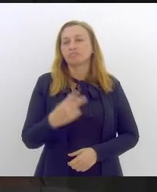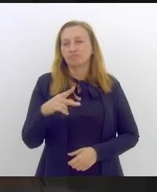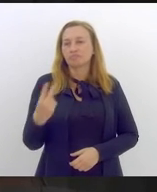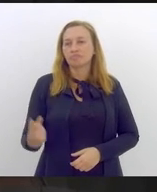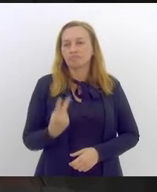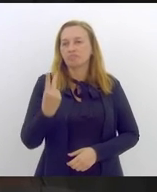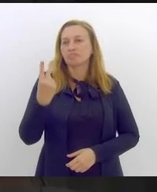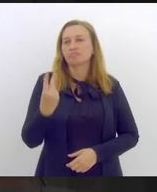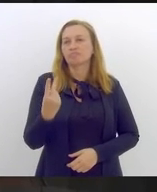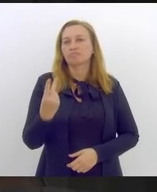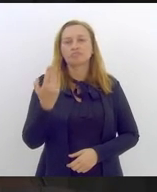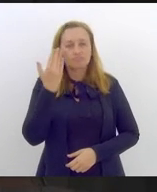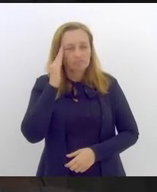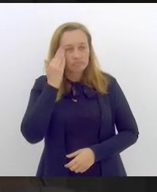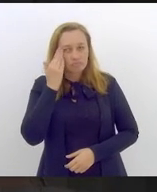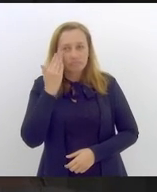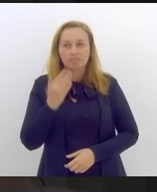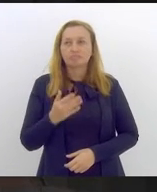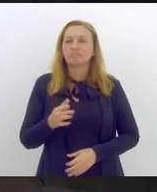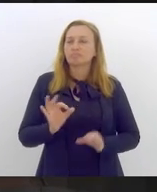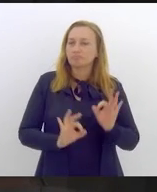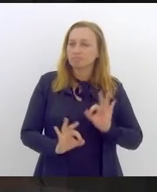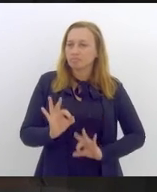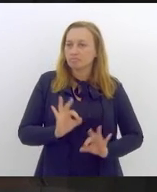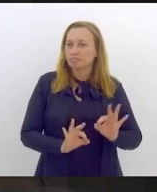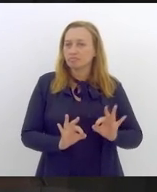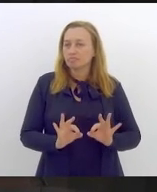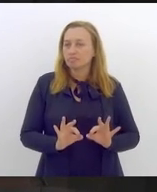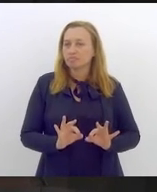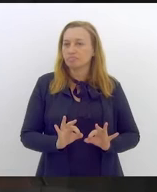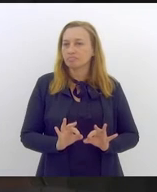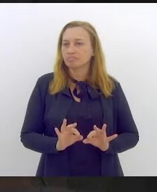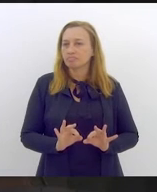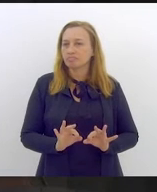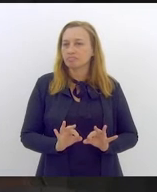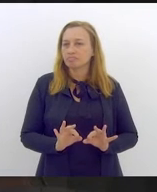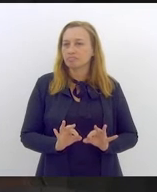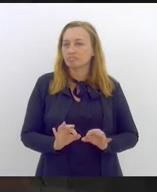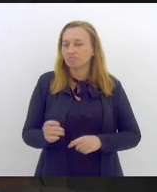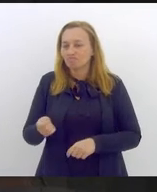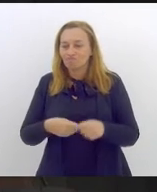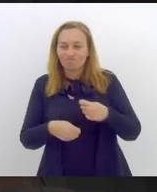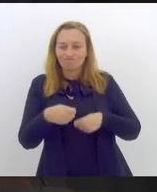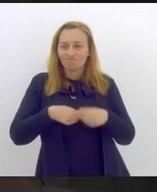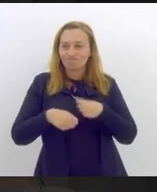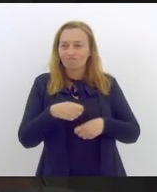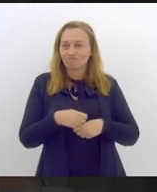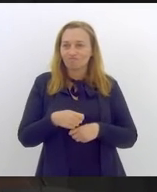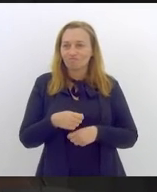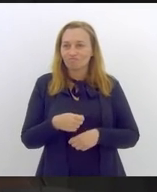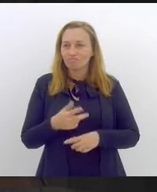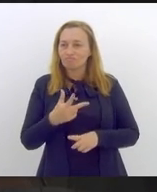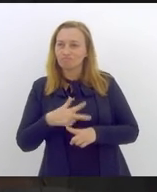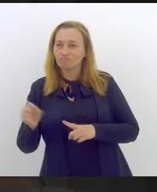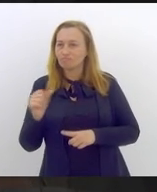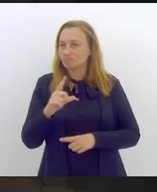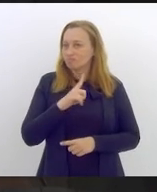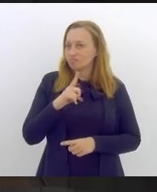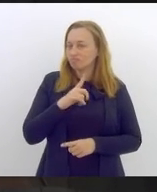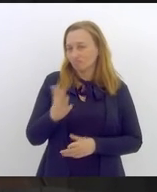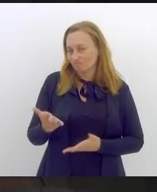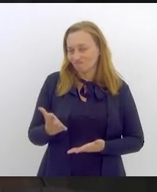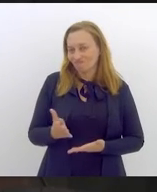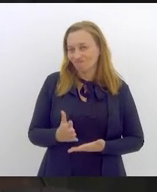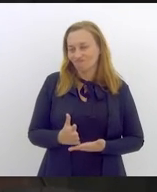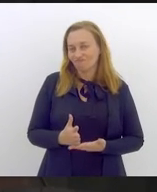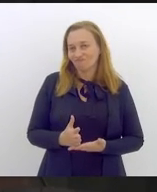as suas concepções é os seus projetos sempre perspectiva de negociá-los apenas para sair vitorioso apenas para